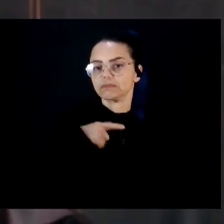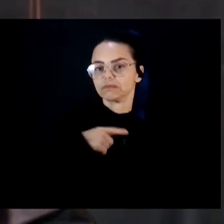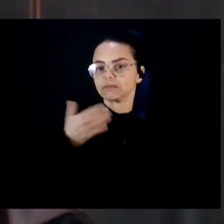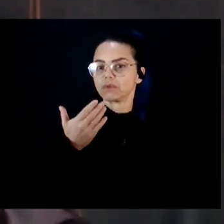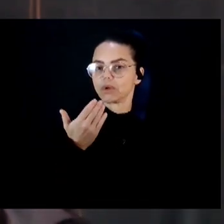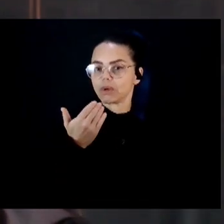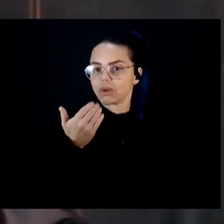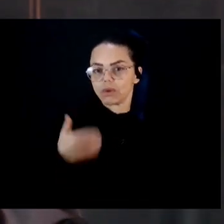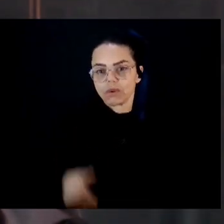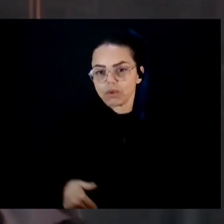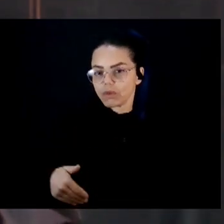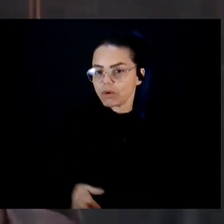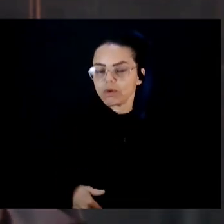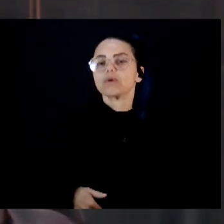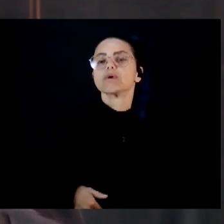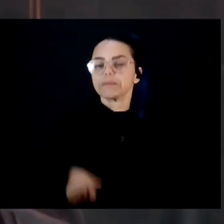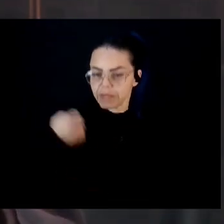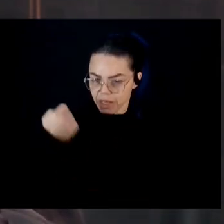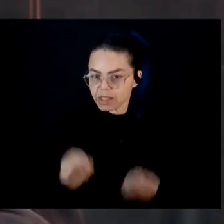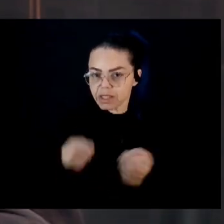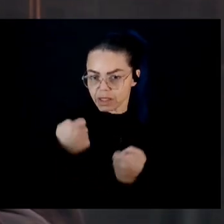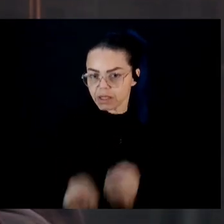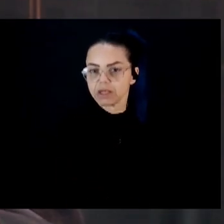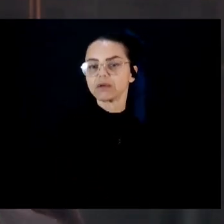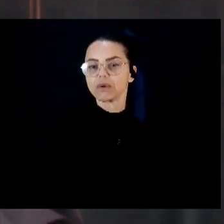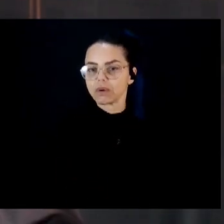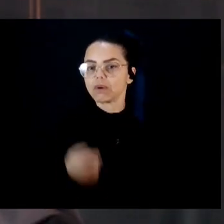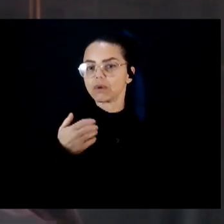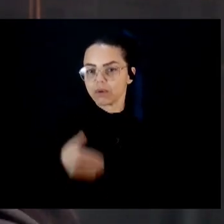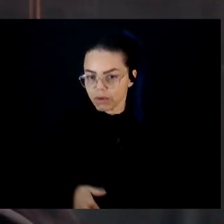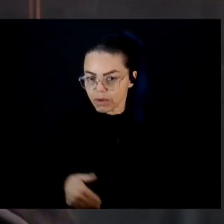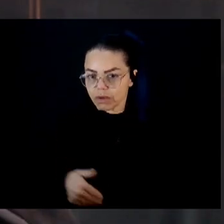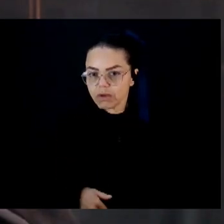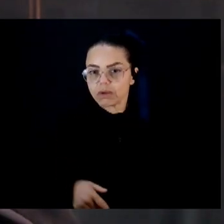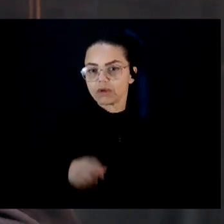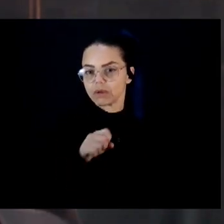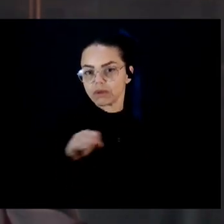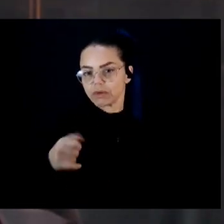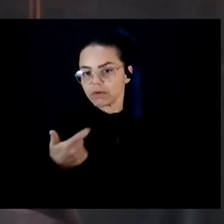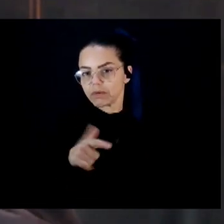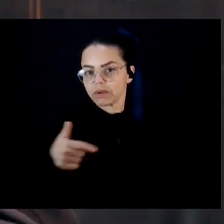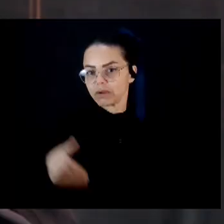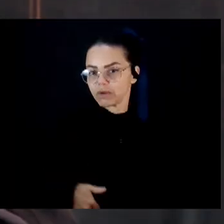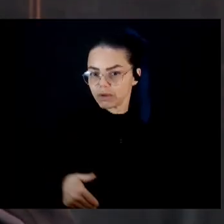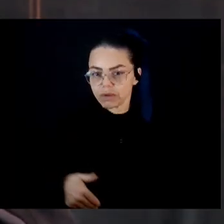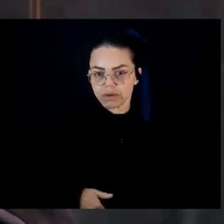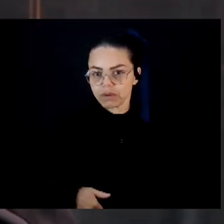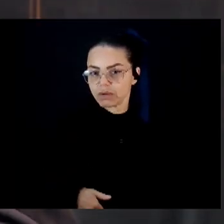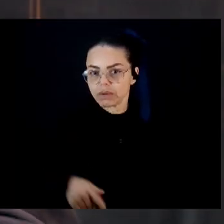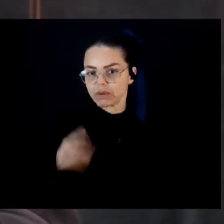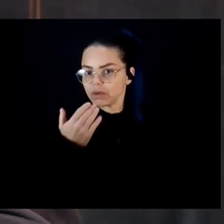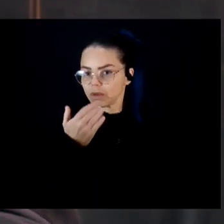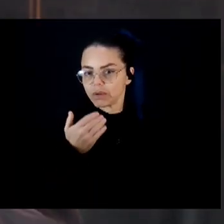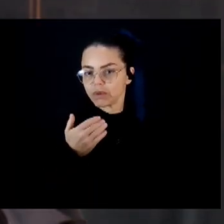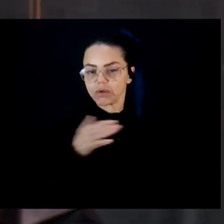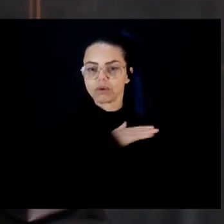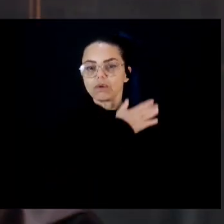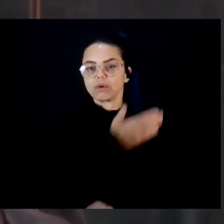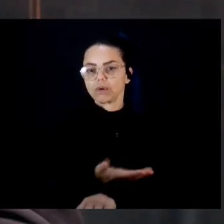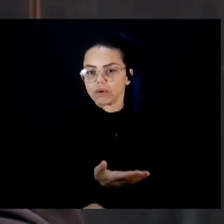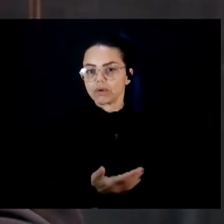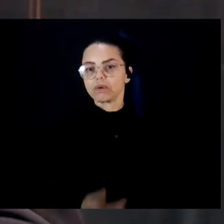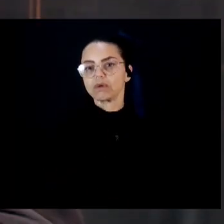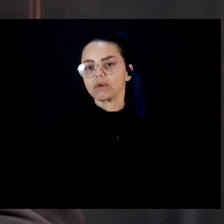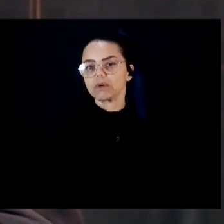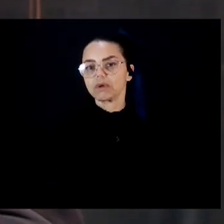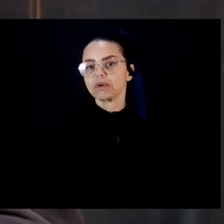é fisiológico. É preciso ter fome, porque se você não tiver fome, você não vai comer o dia inteiro, e a hora que a gente